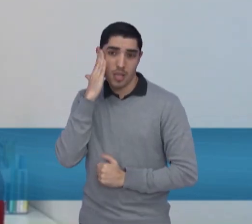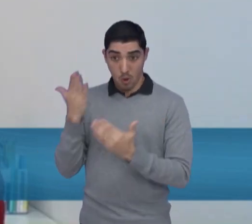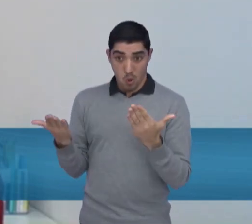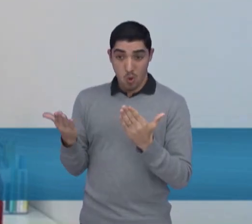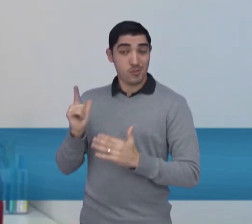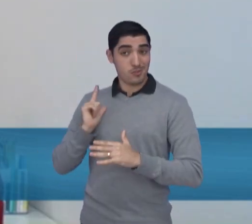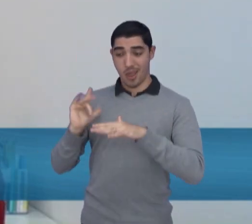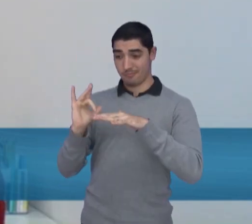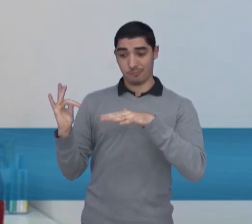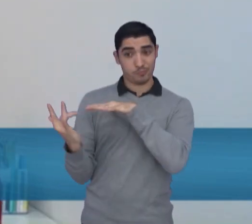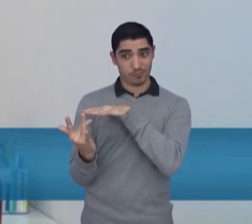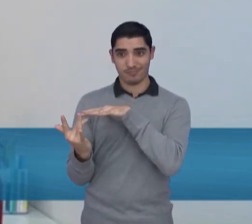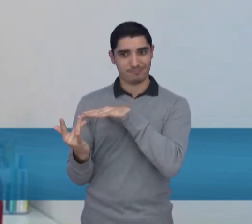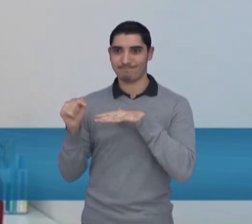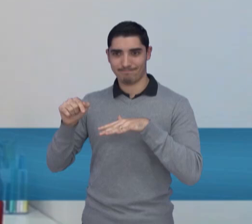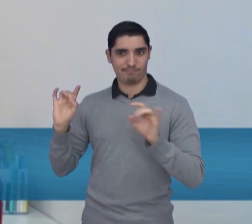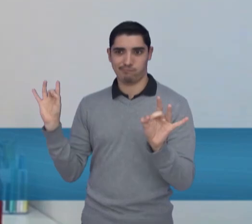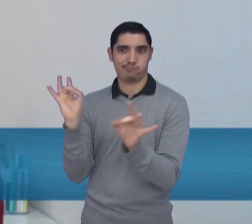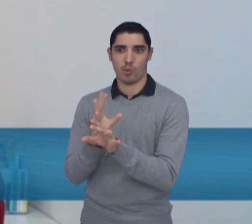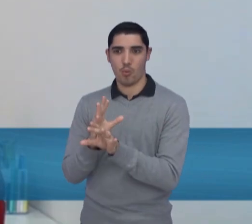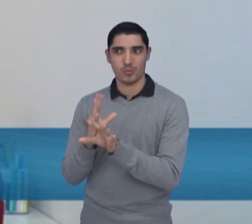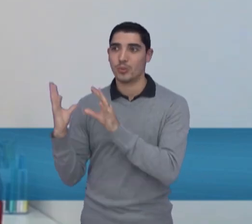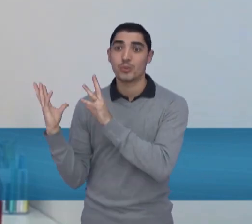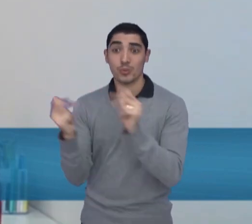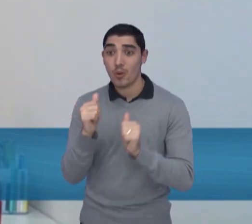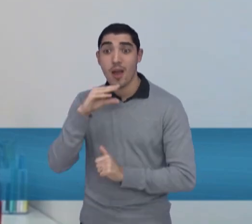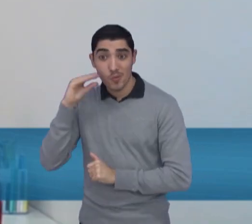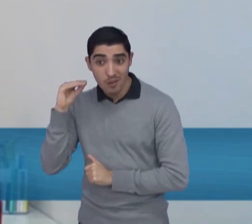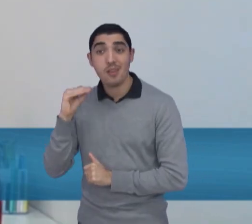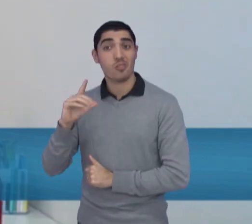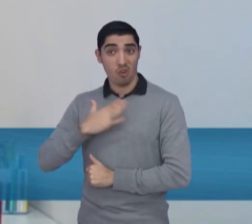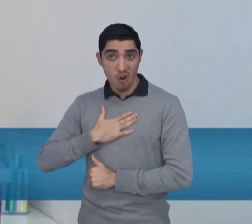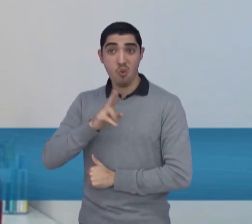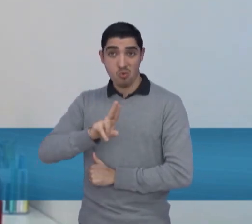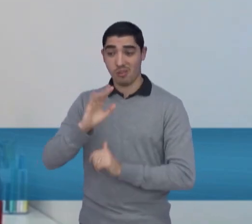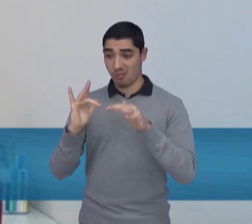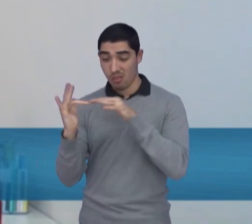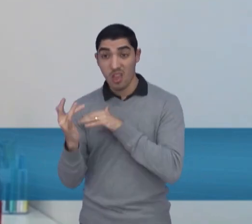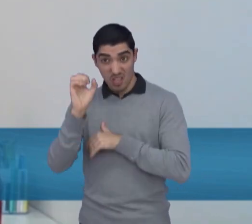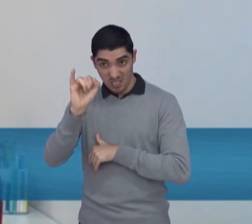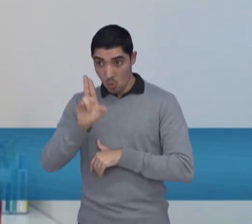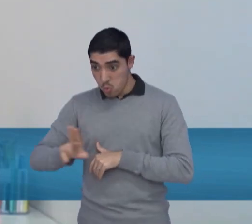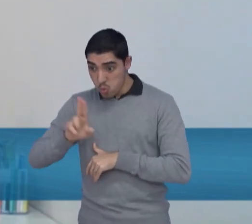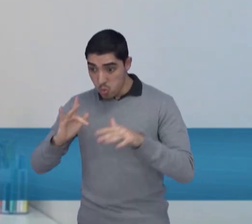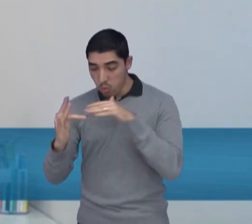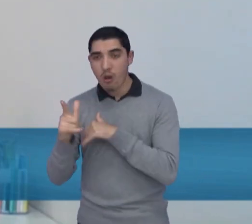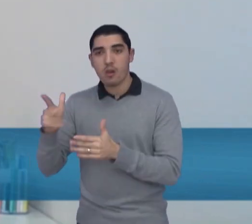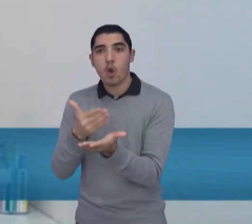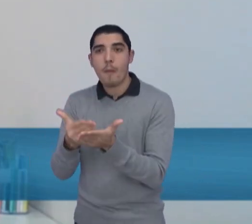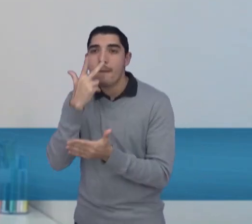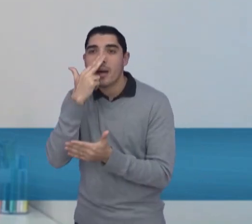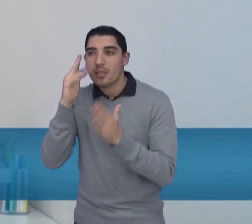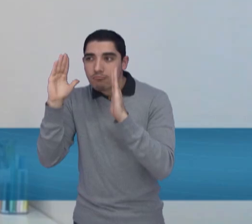sociais. Então, esses adolescentes, eles tendem a ficar mais fechados, né, a falar menos. E eu acredito que esse